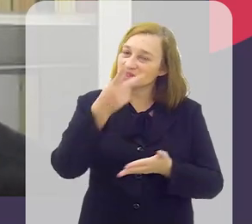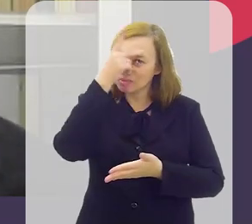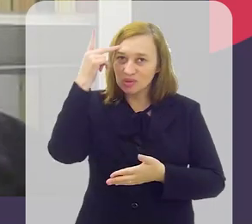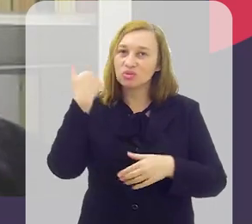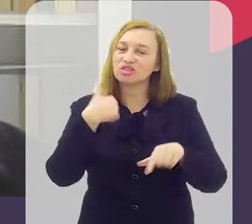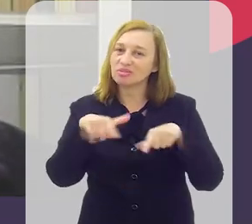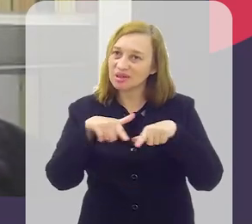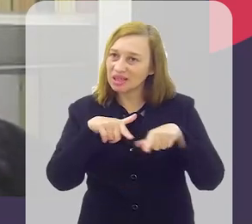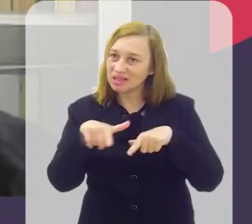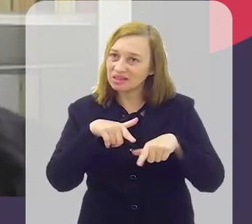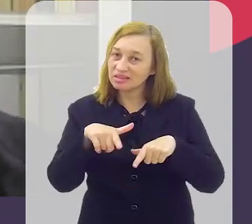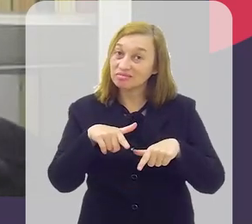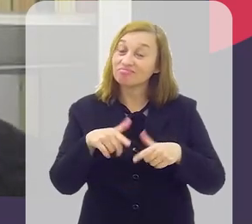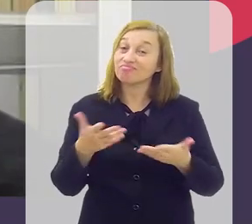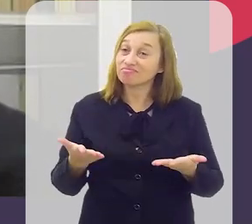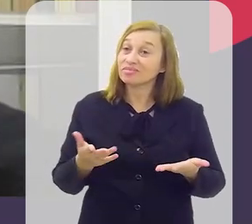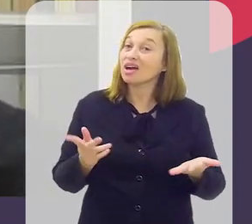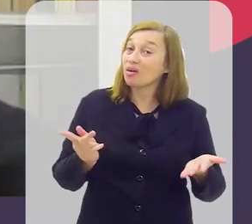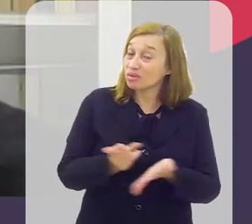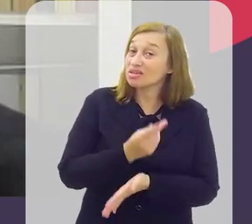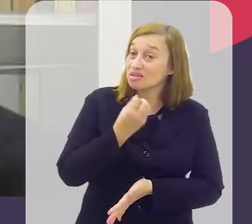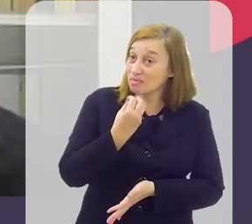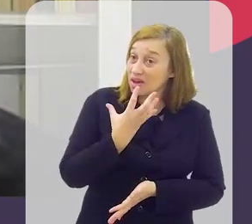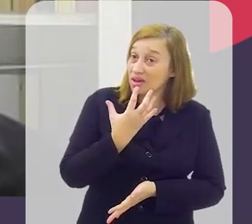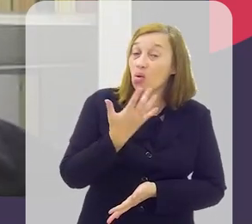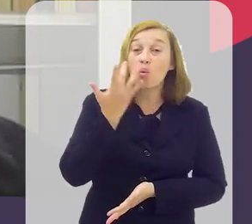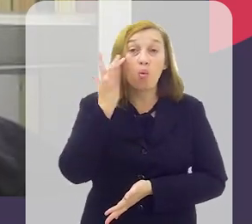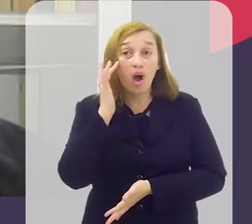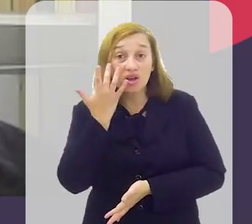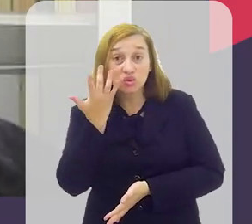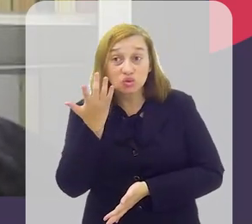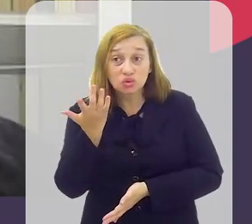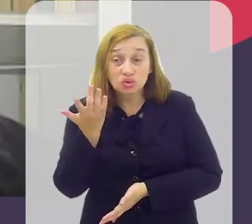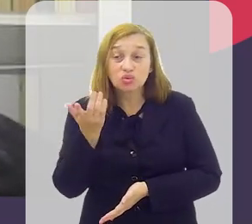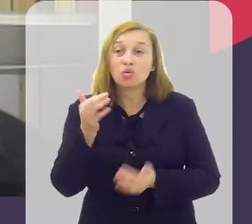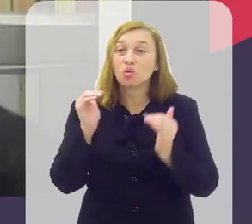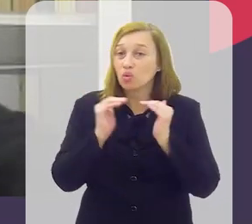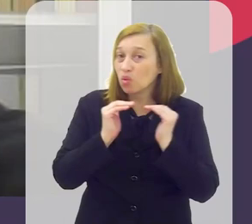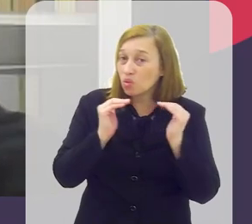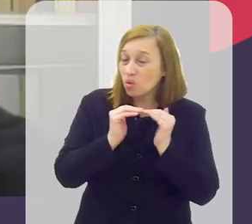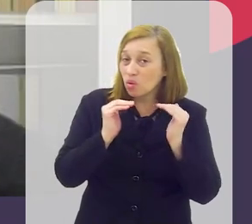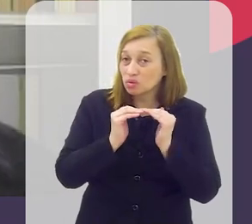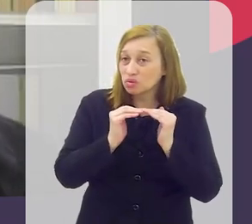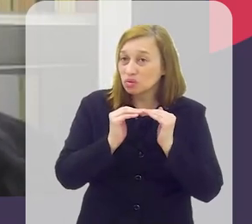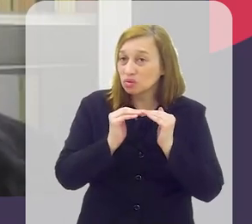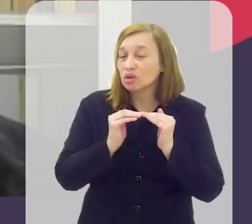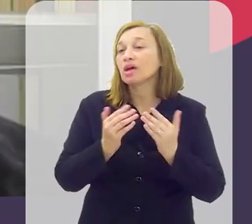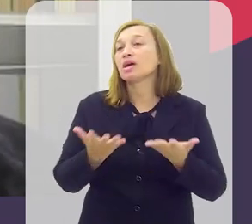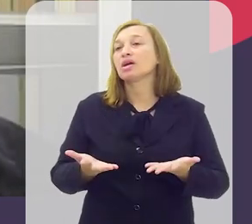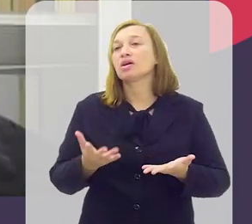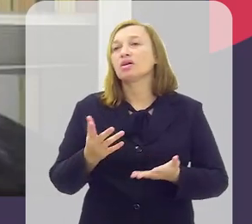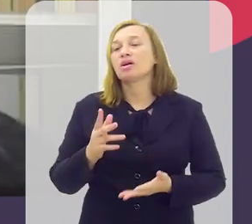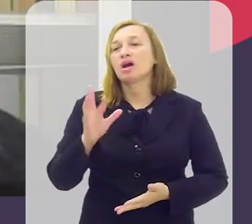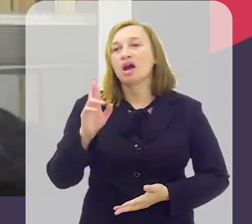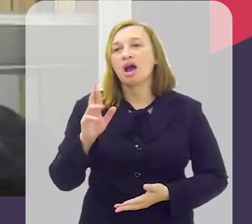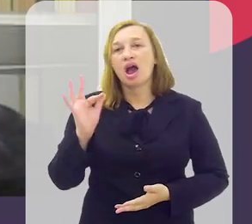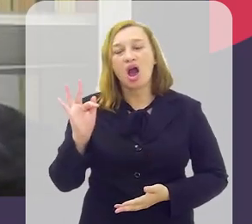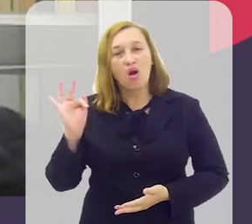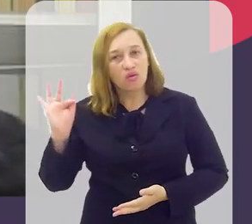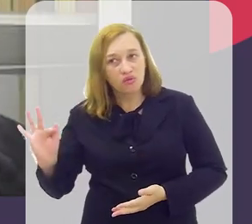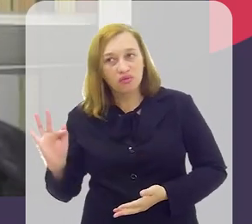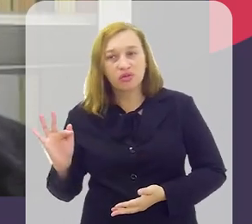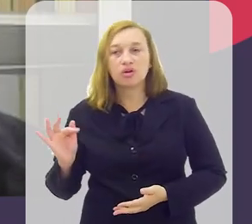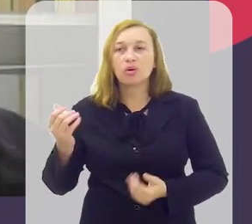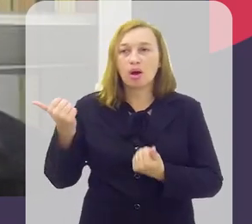para esses trabalhadores. E para que isso ocorra bem, eu acho que concordo com o Ralf,